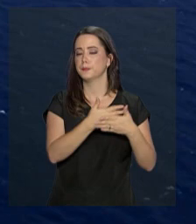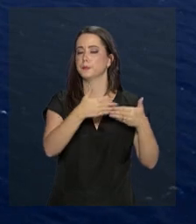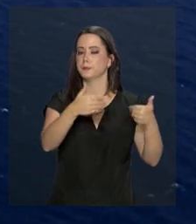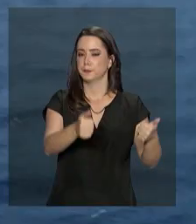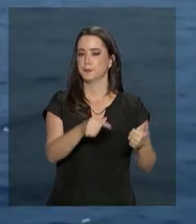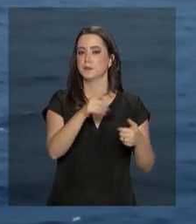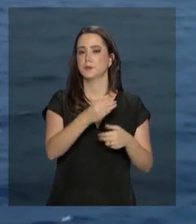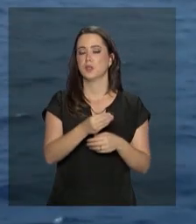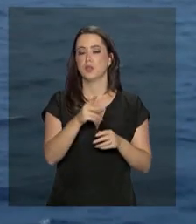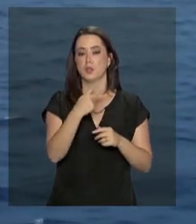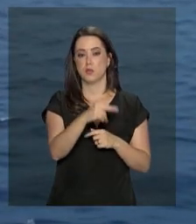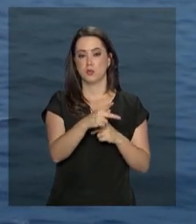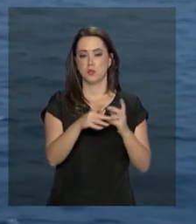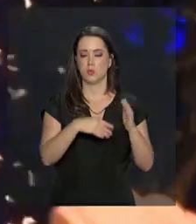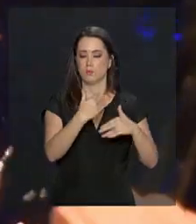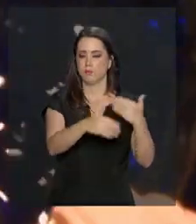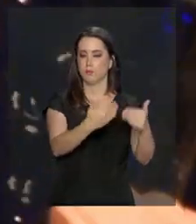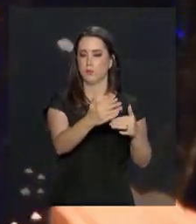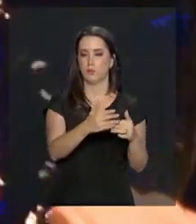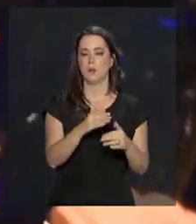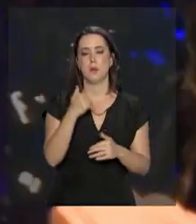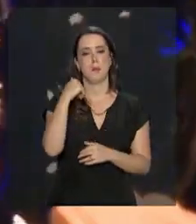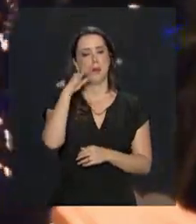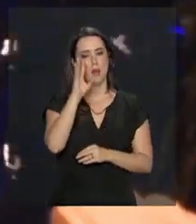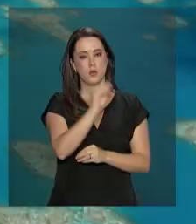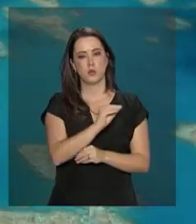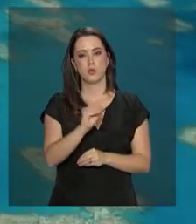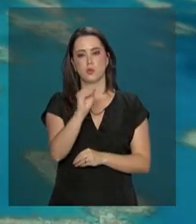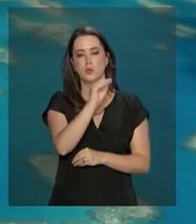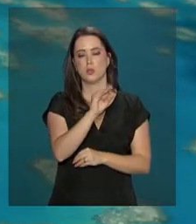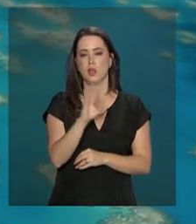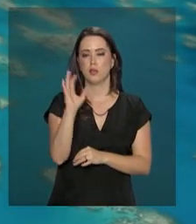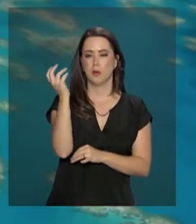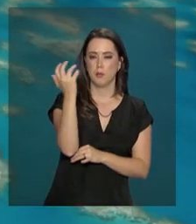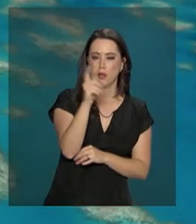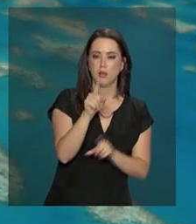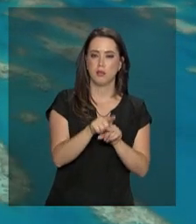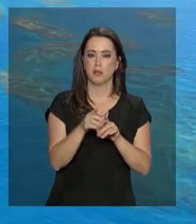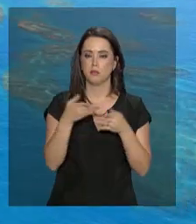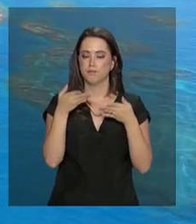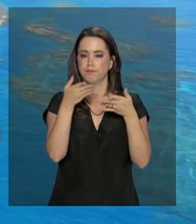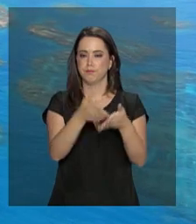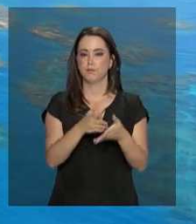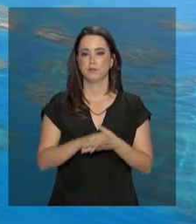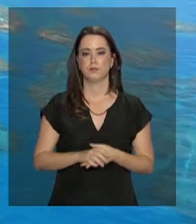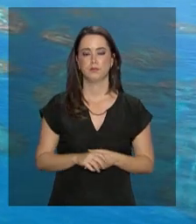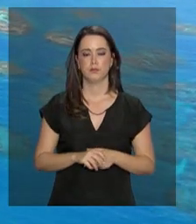das suas cadeias produtivas aumentando sustentabilidade aumentando até o ingresso